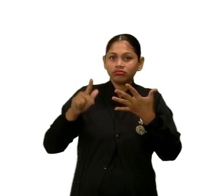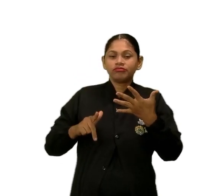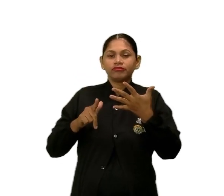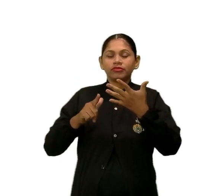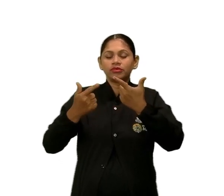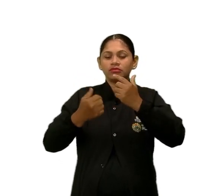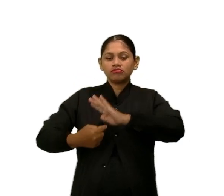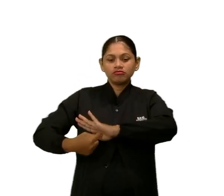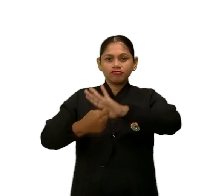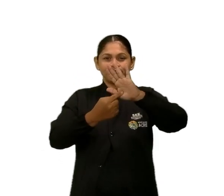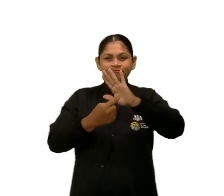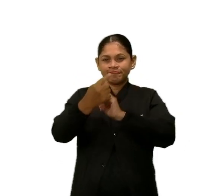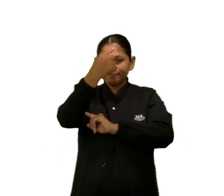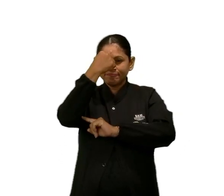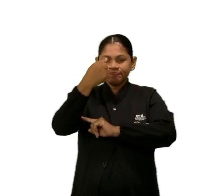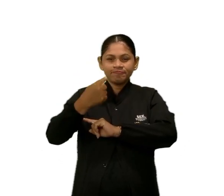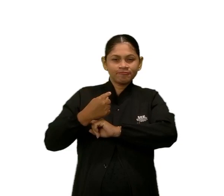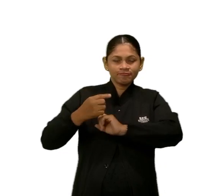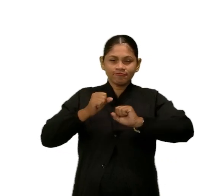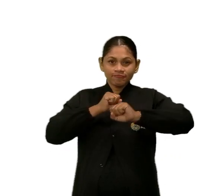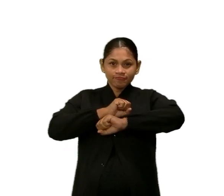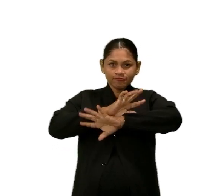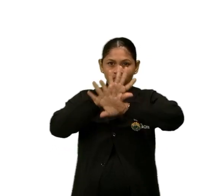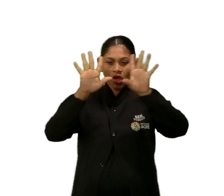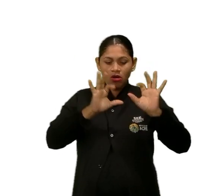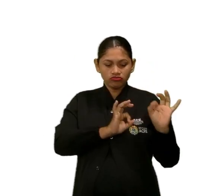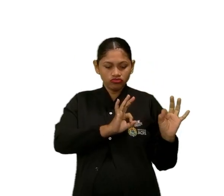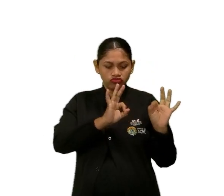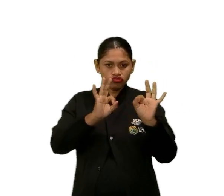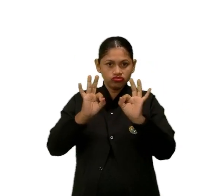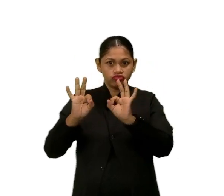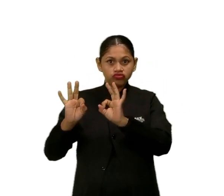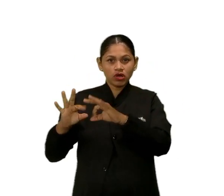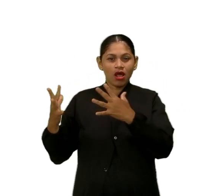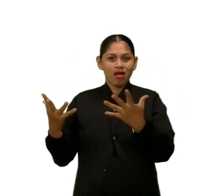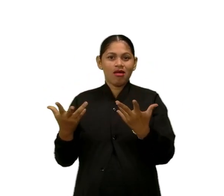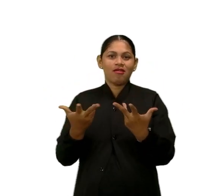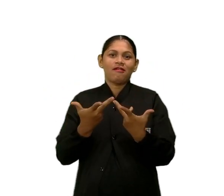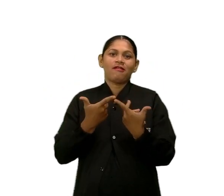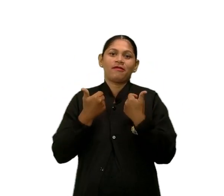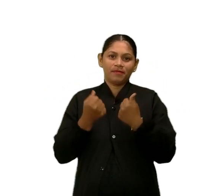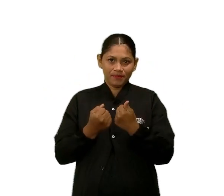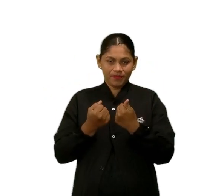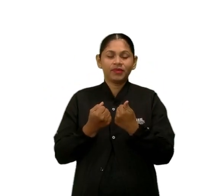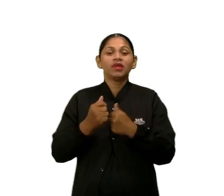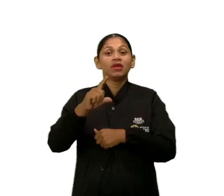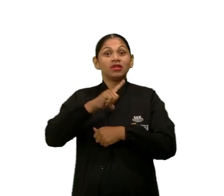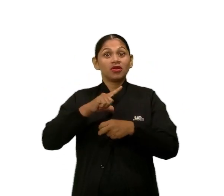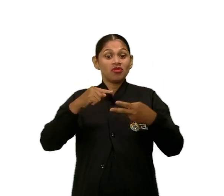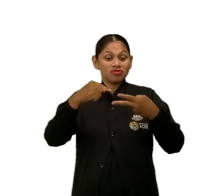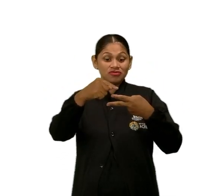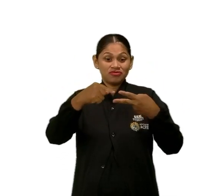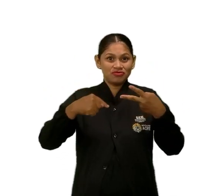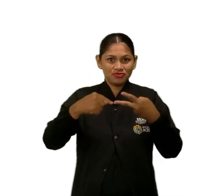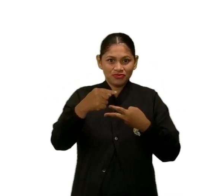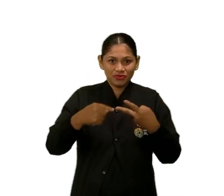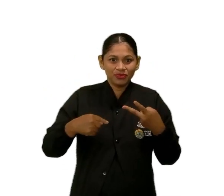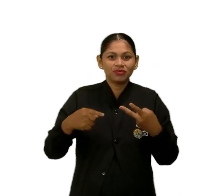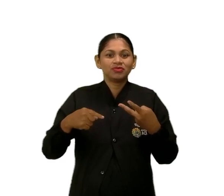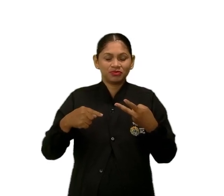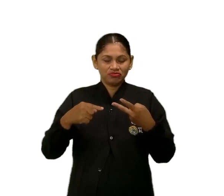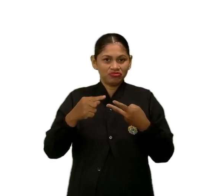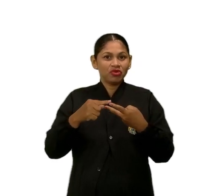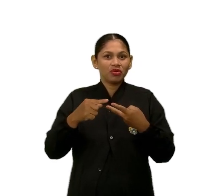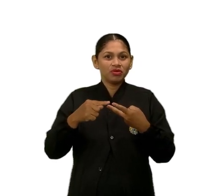Então, nesse momento, existiam dois grandes estúdios que quem passava por esses estúdios se